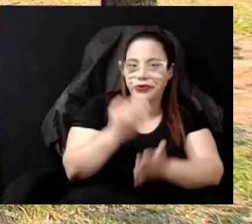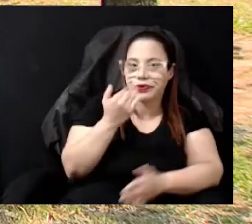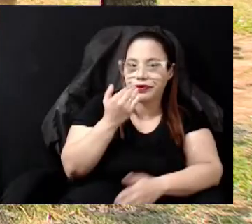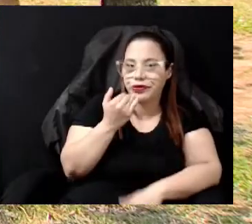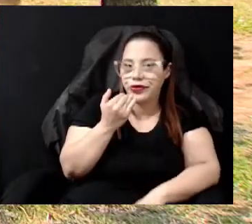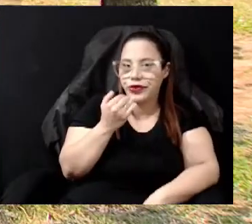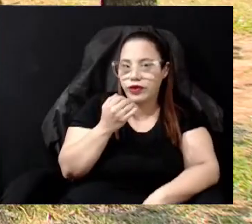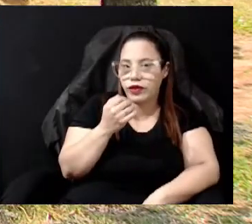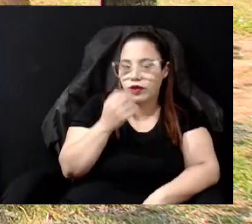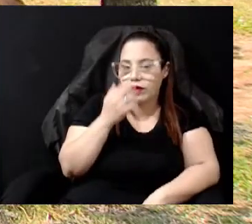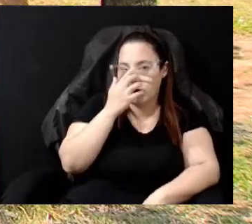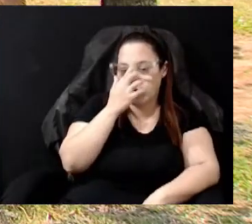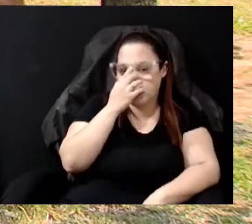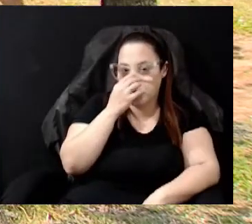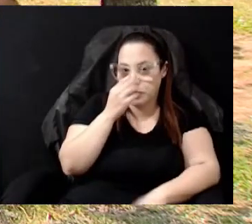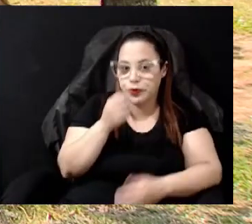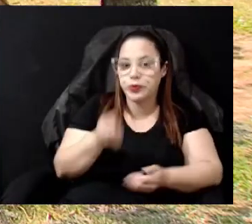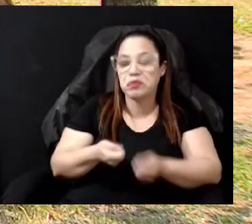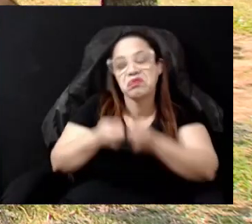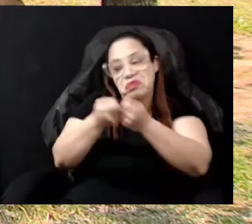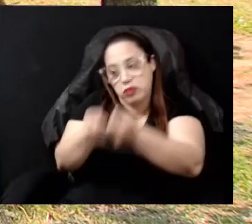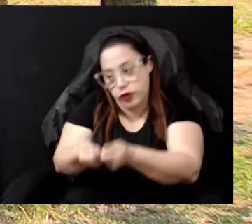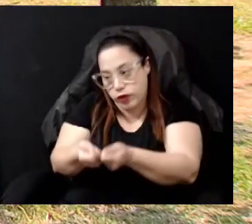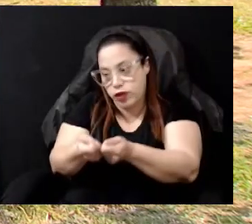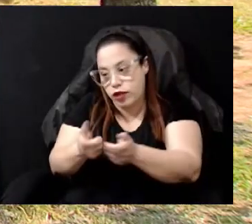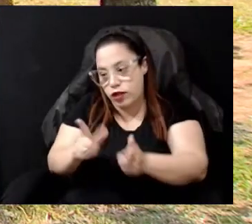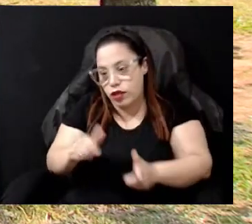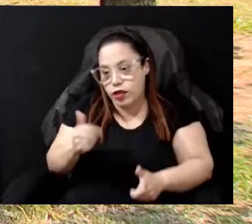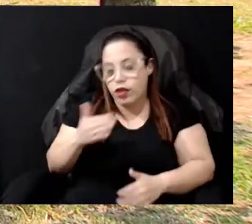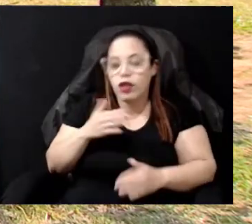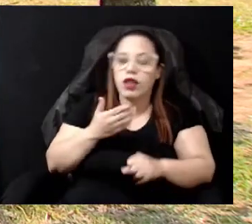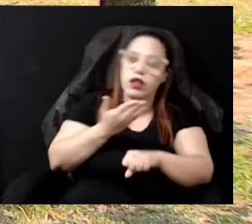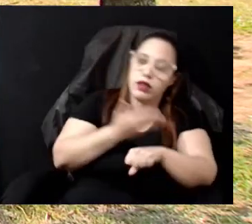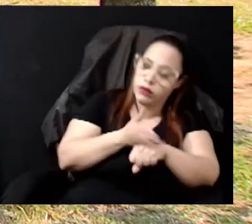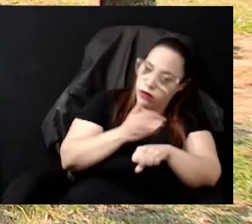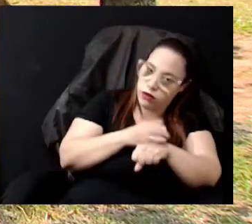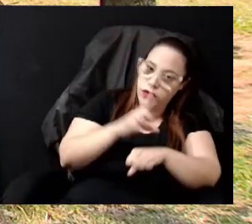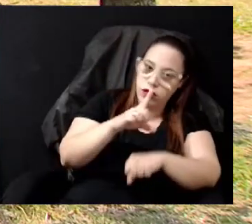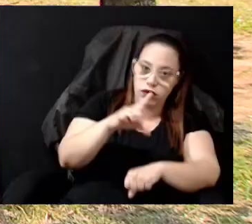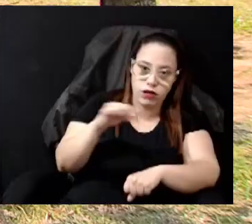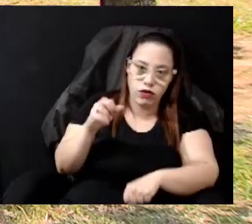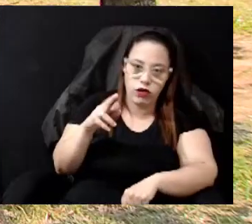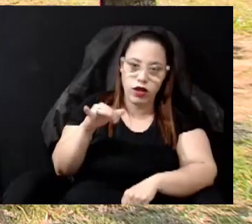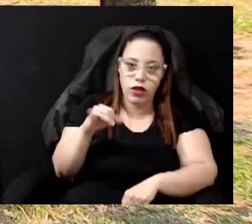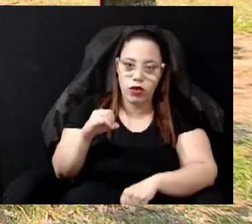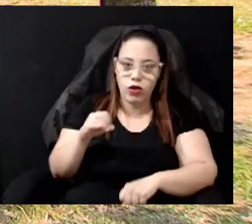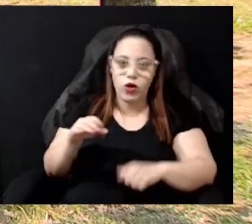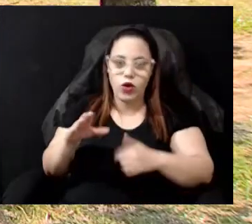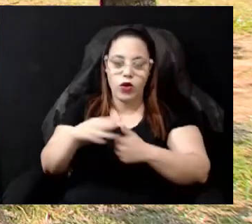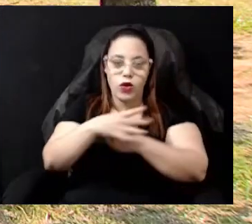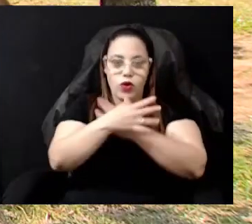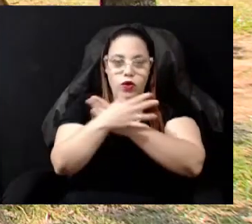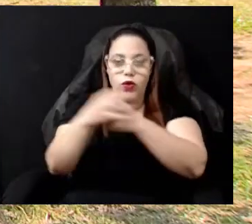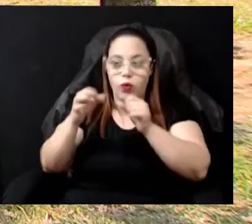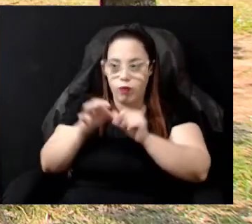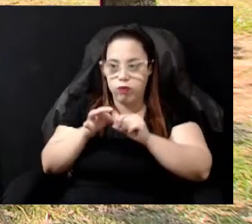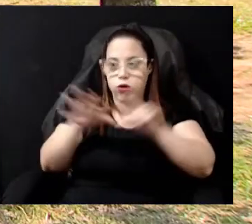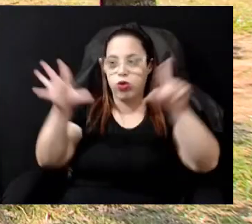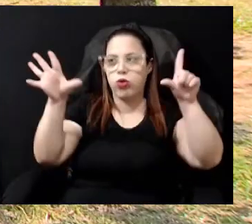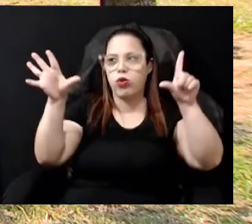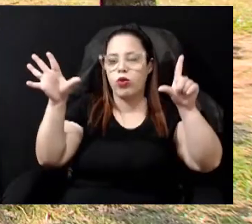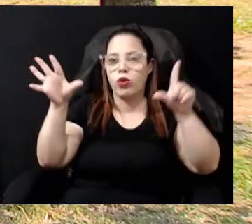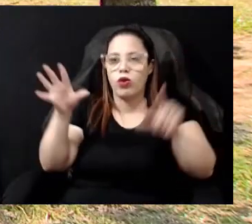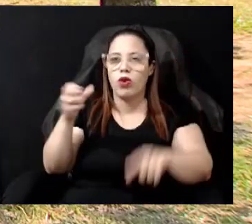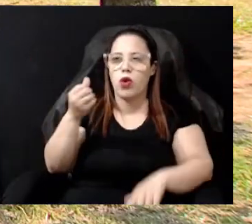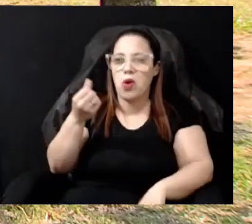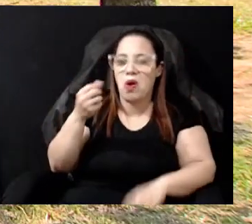a ave também, e assim que ela está preparada para sair do fiador, ela faz o voo livre. É uma etapa aí de mais ou menos 1 mês e meio, 2 meses, até menos